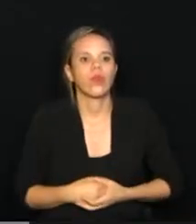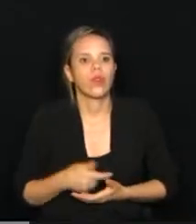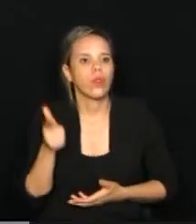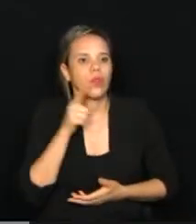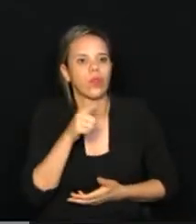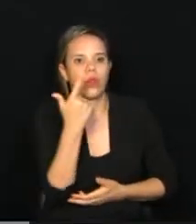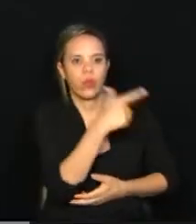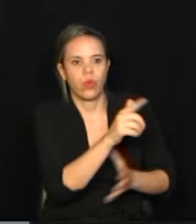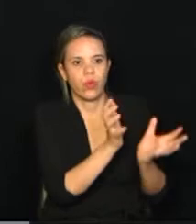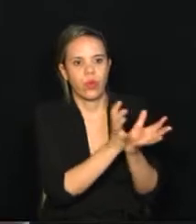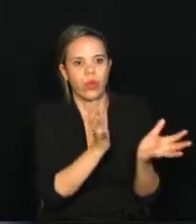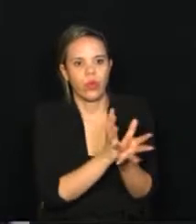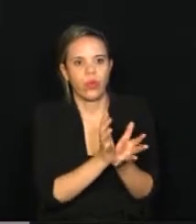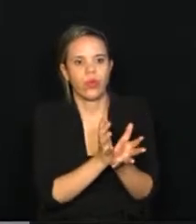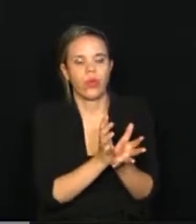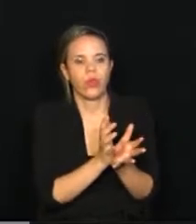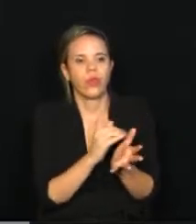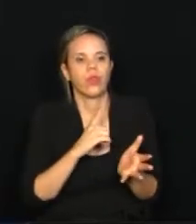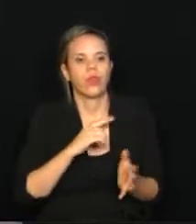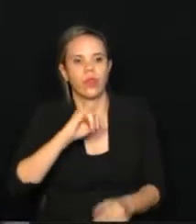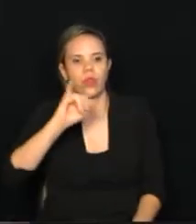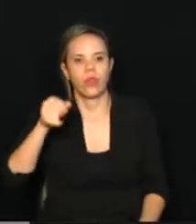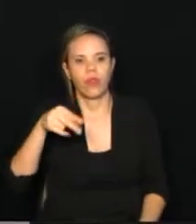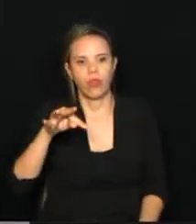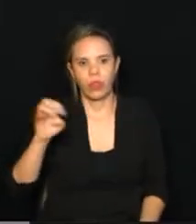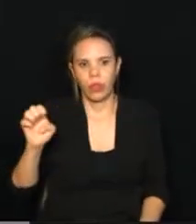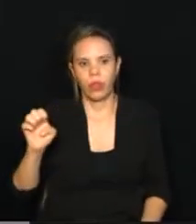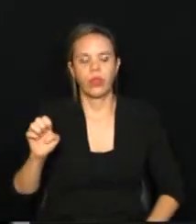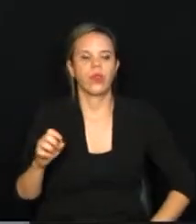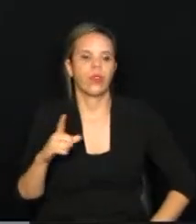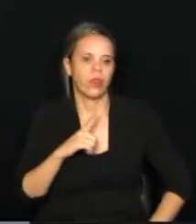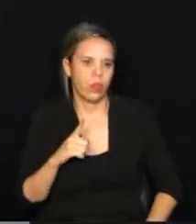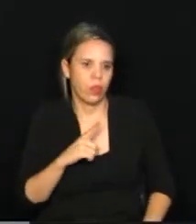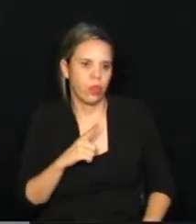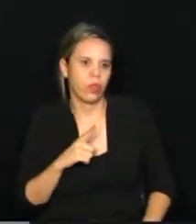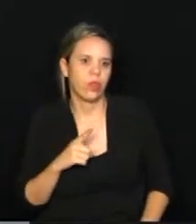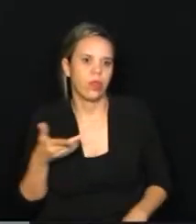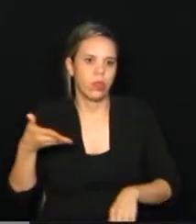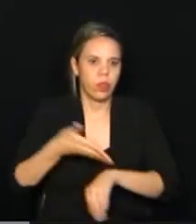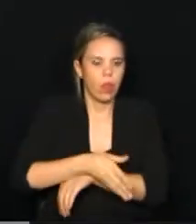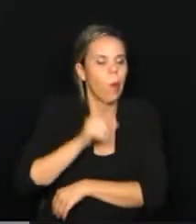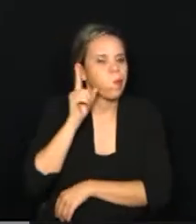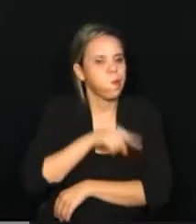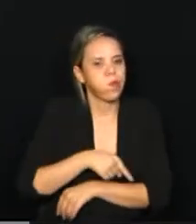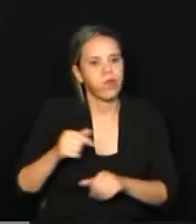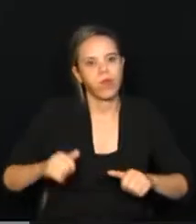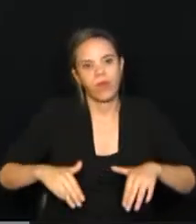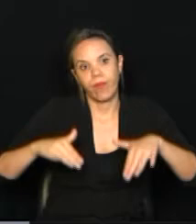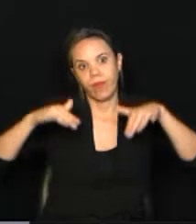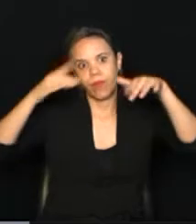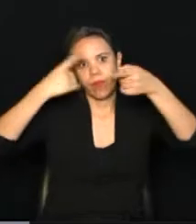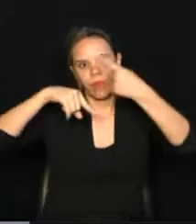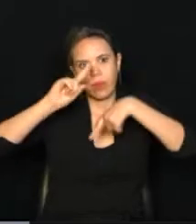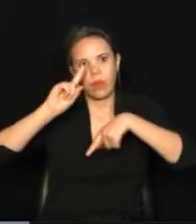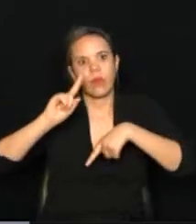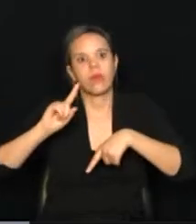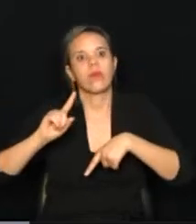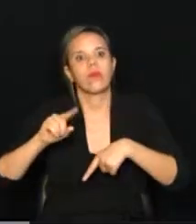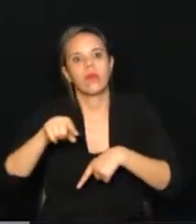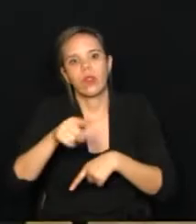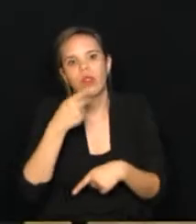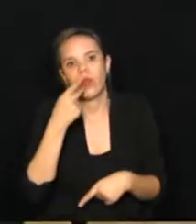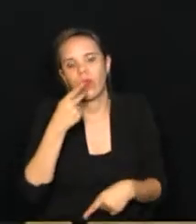outros clubes. Tinha o Clube da Janete, o Clube do Pinheiros. Acabei parando aqui em Americana. E aí, eu fui crescendo aos poucos. Você falou